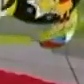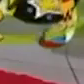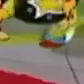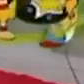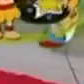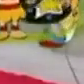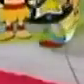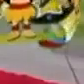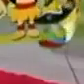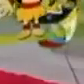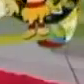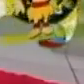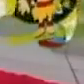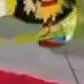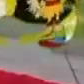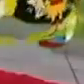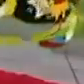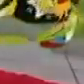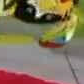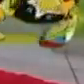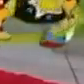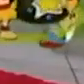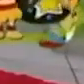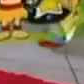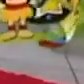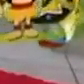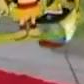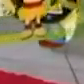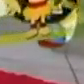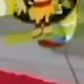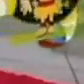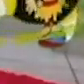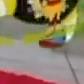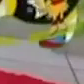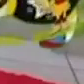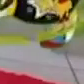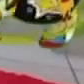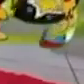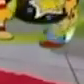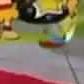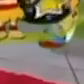a pagelança para fazer voltar o boi. Foi tanta dança,